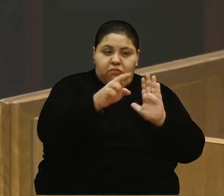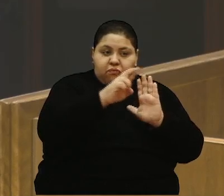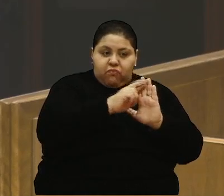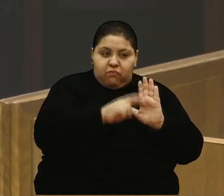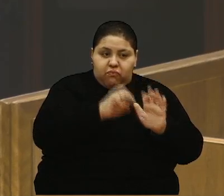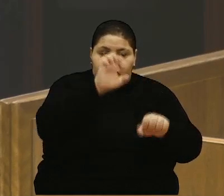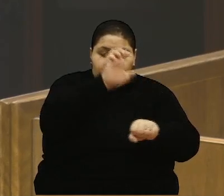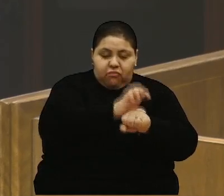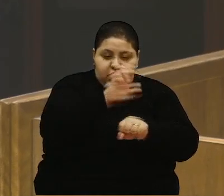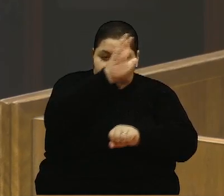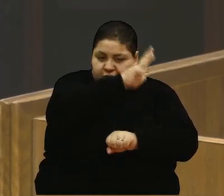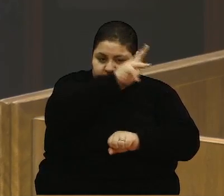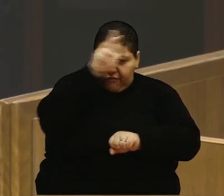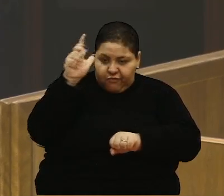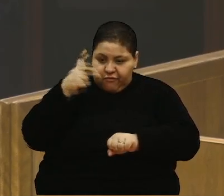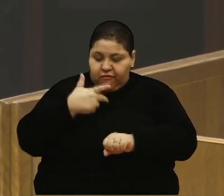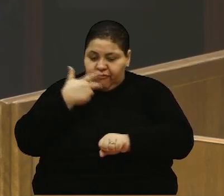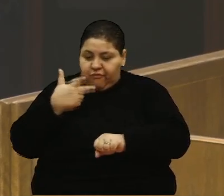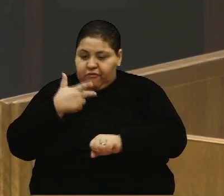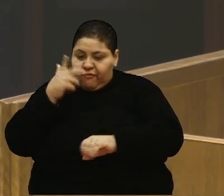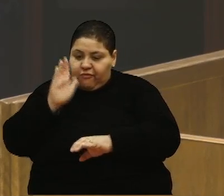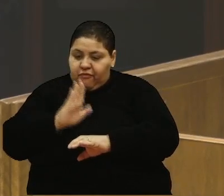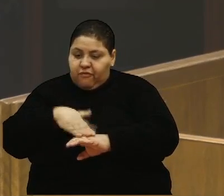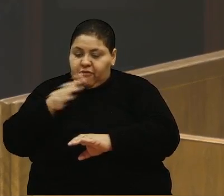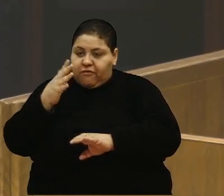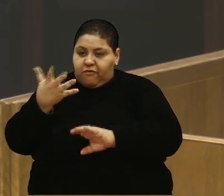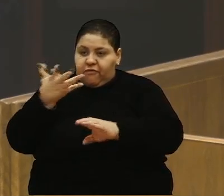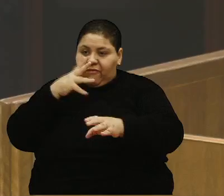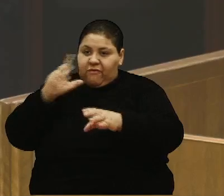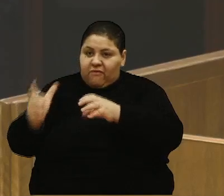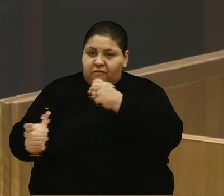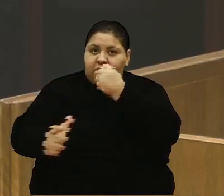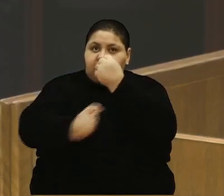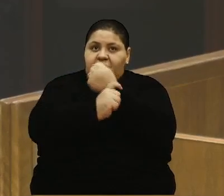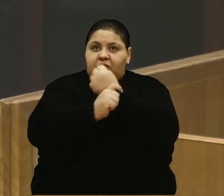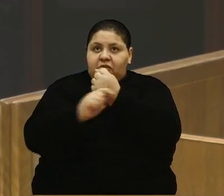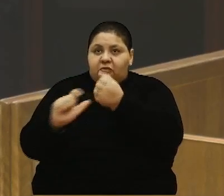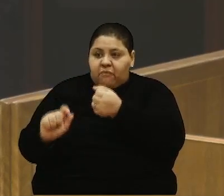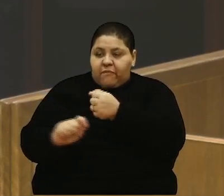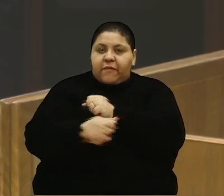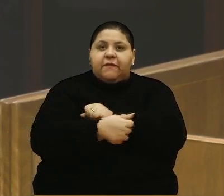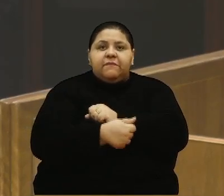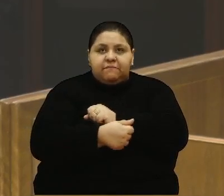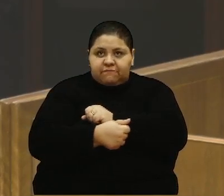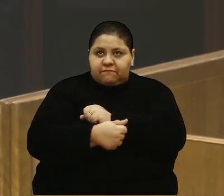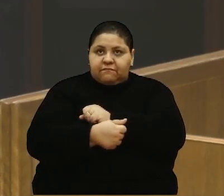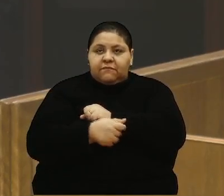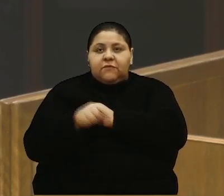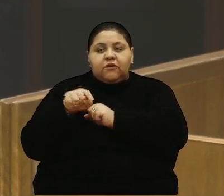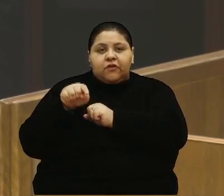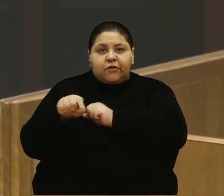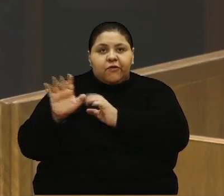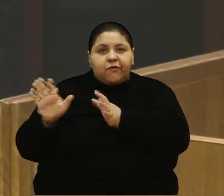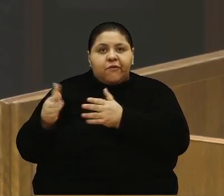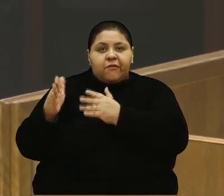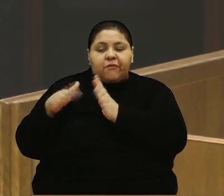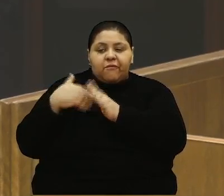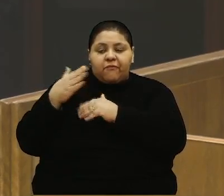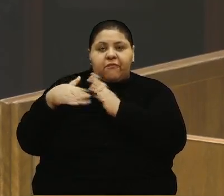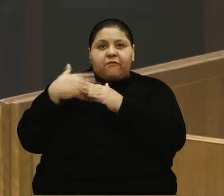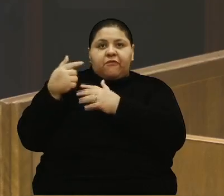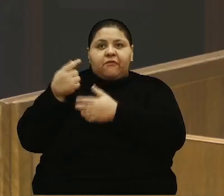e municipais, traria mais previsibilidade e segurança para os investidores. Estímulo ao